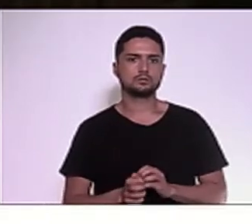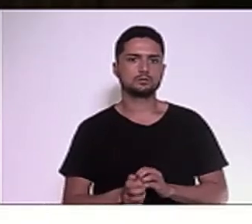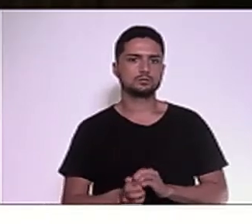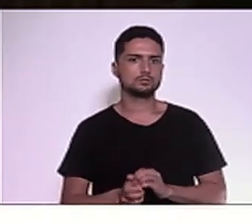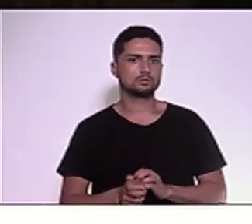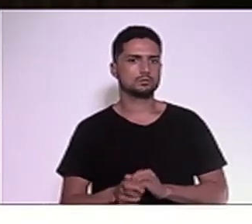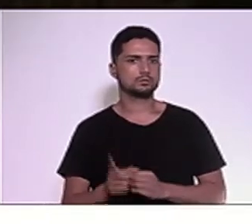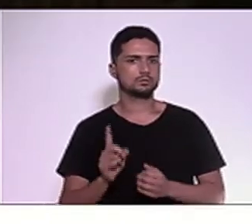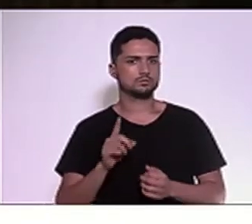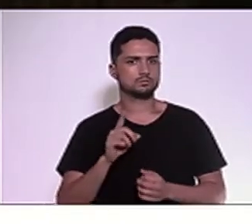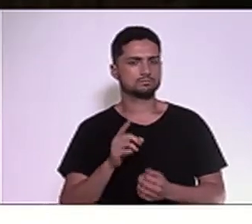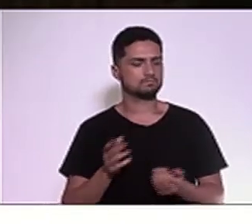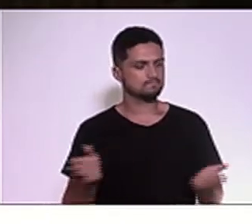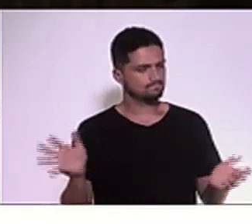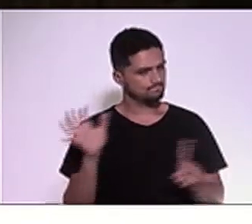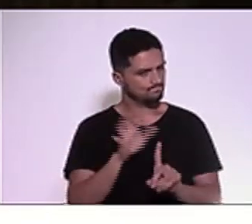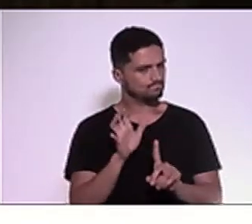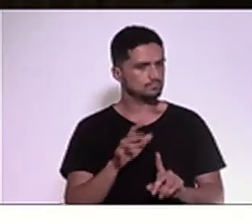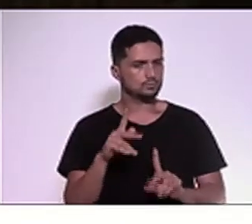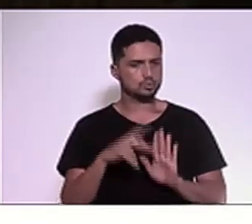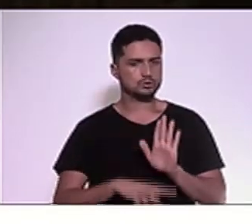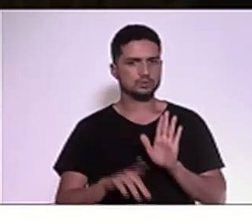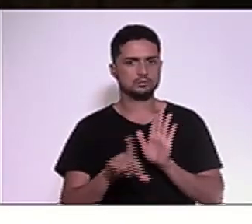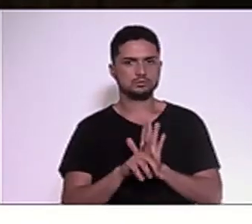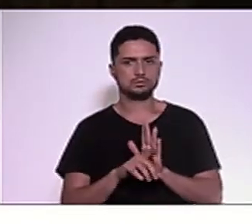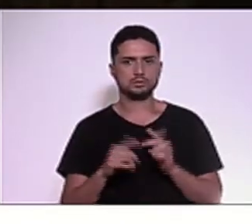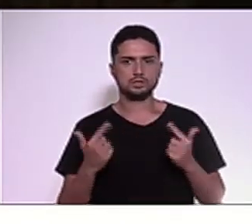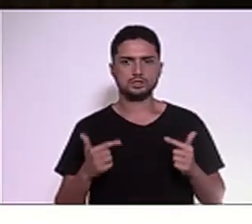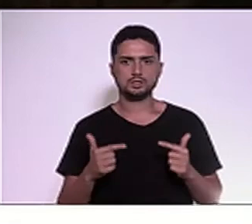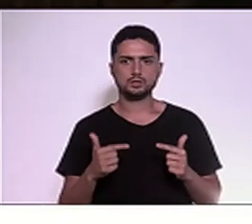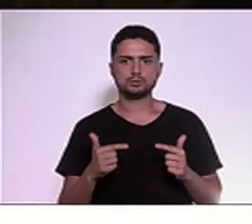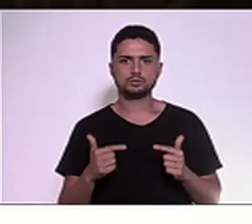provoca ao apresentar projetos de lei completamente